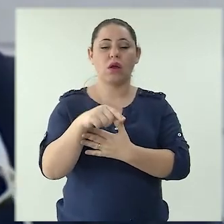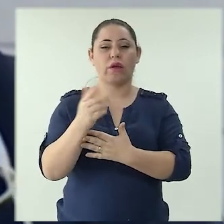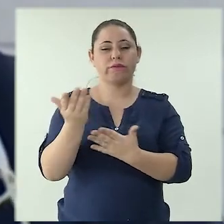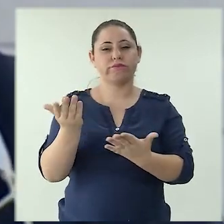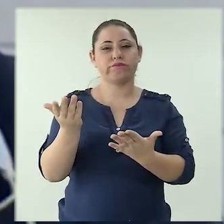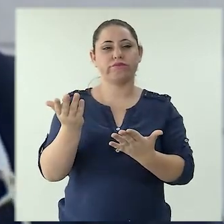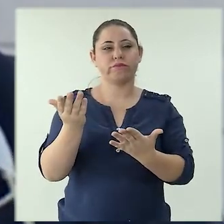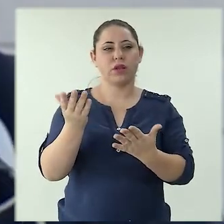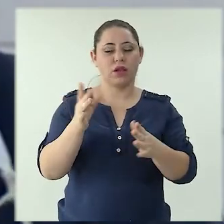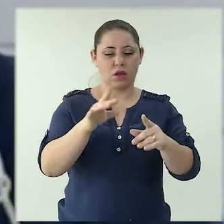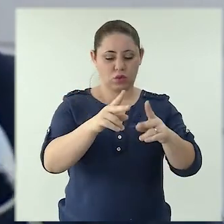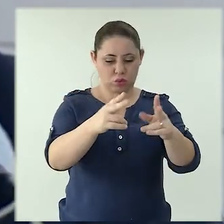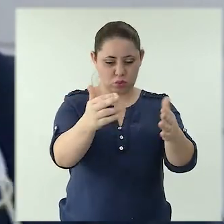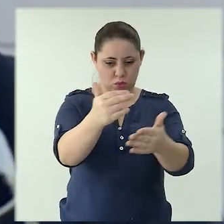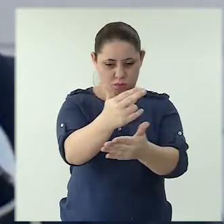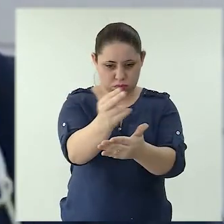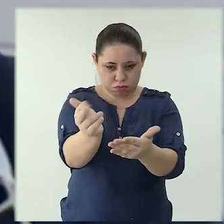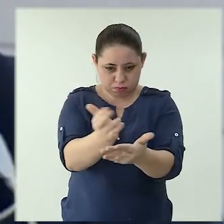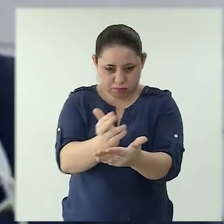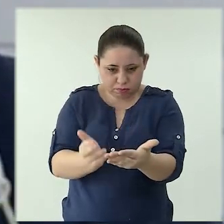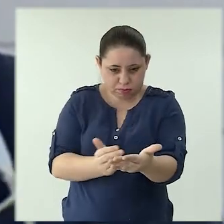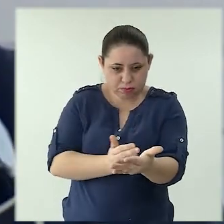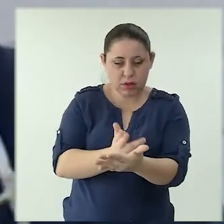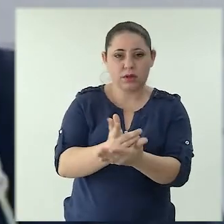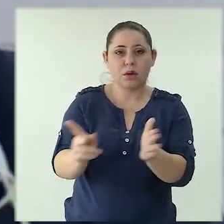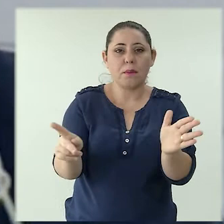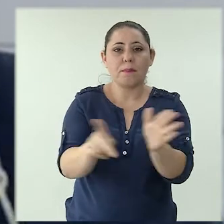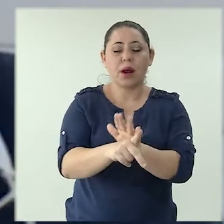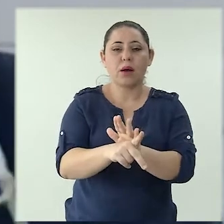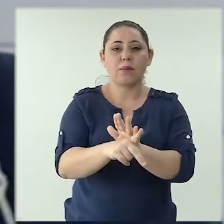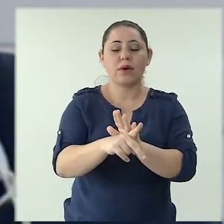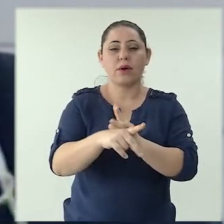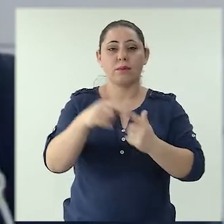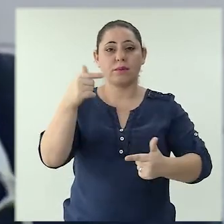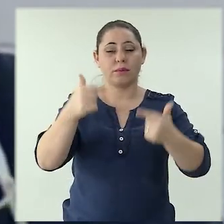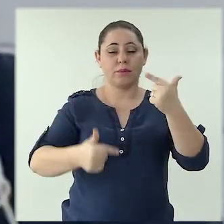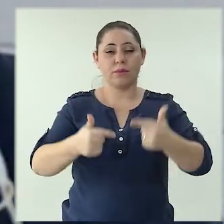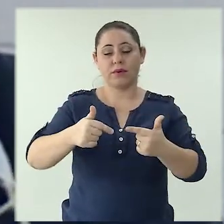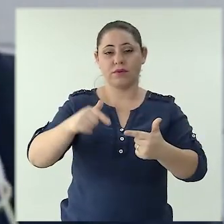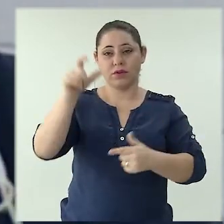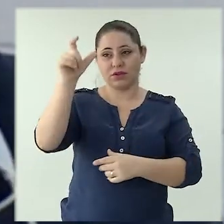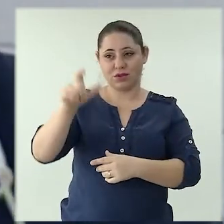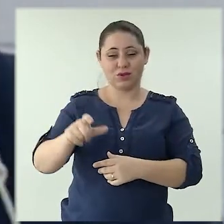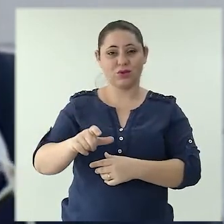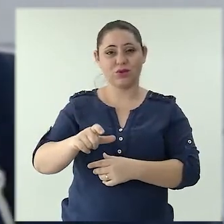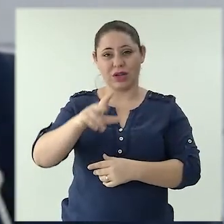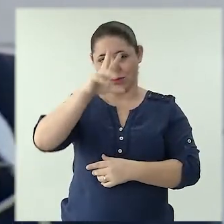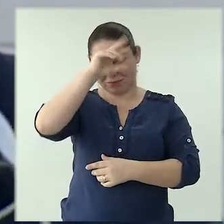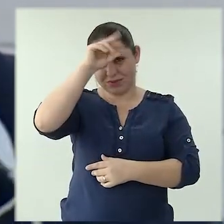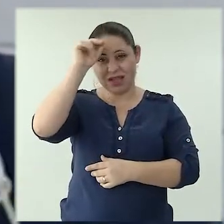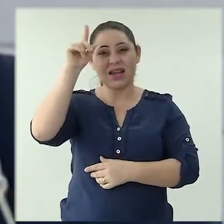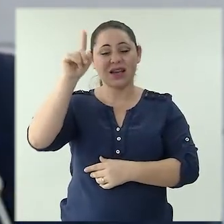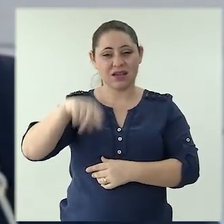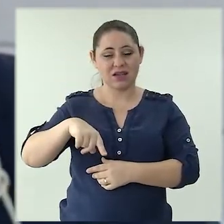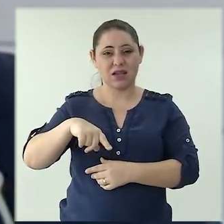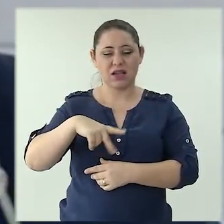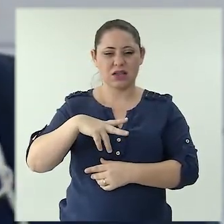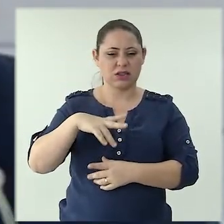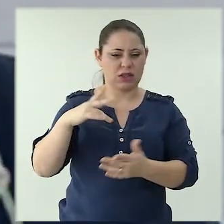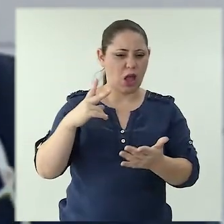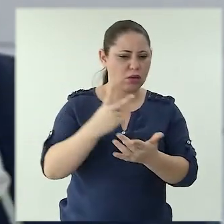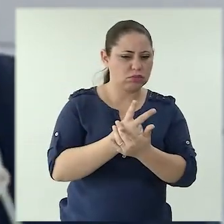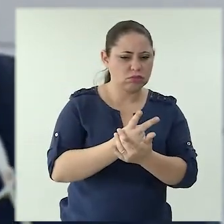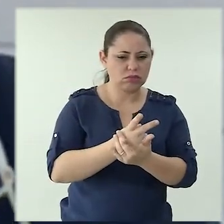do mapa de geoprocessamento da prefeitura, onde ele localiza ali quais são as matrículas, e se houver divergência, ele vai